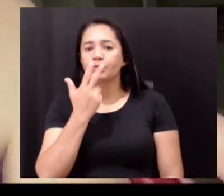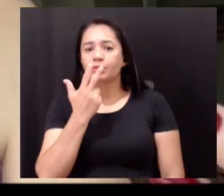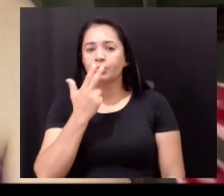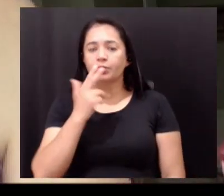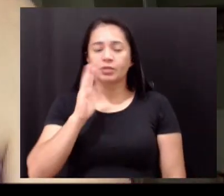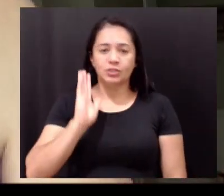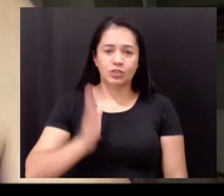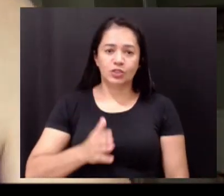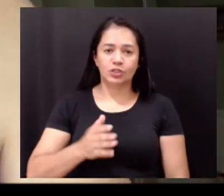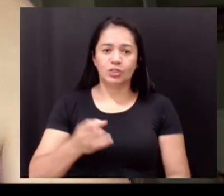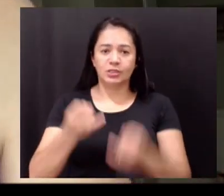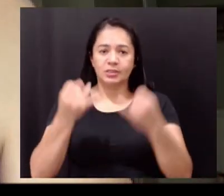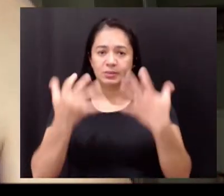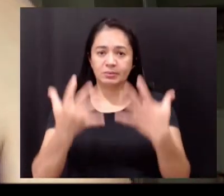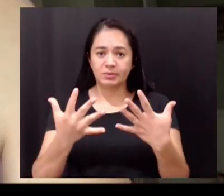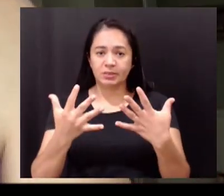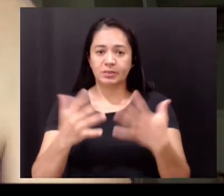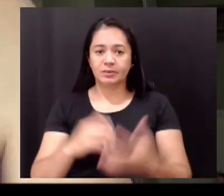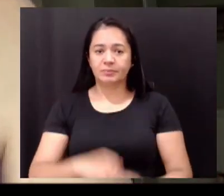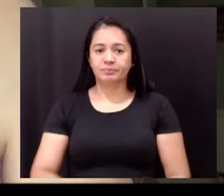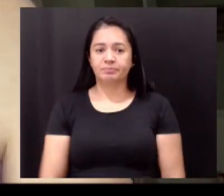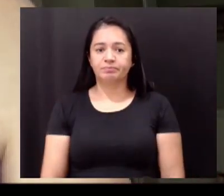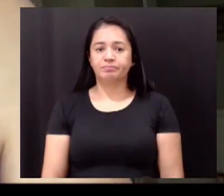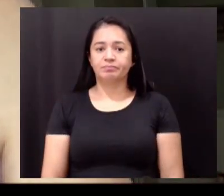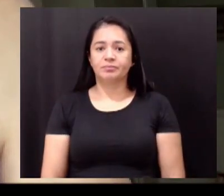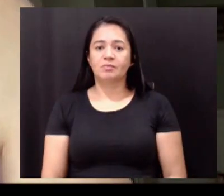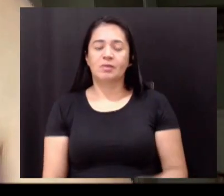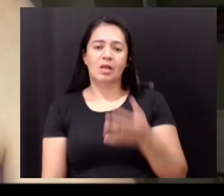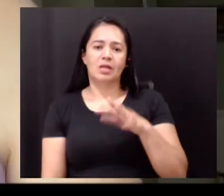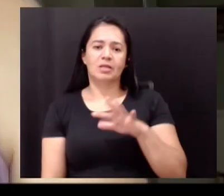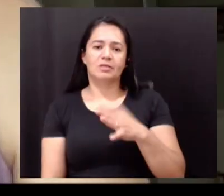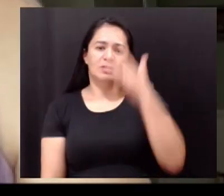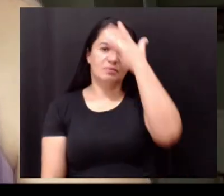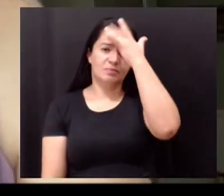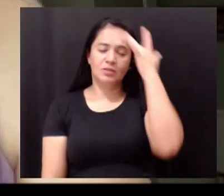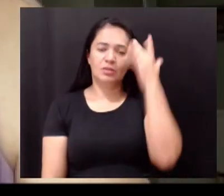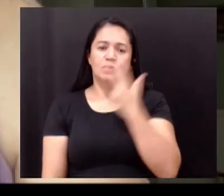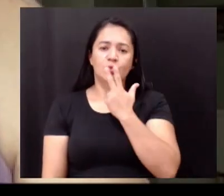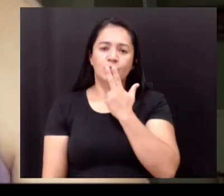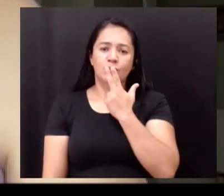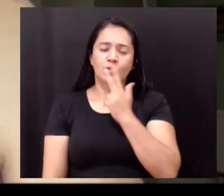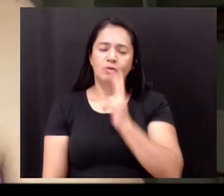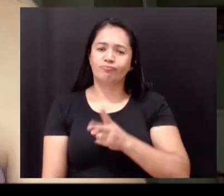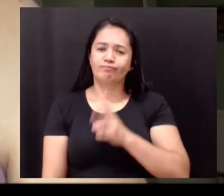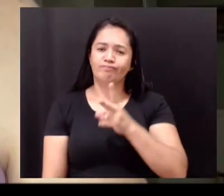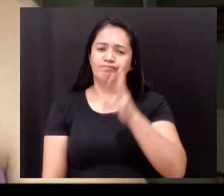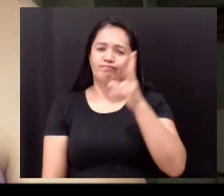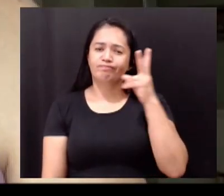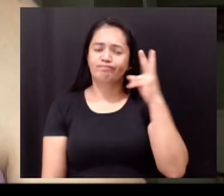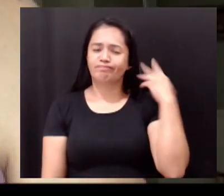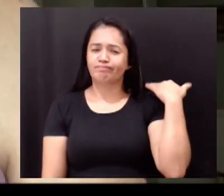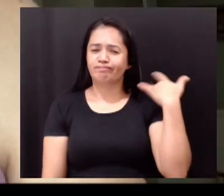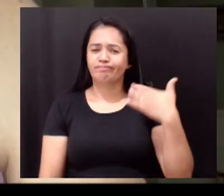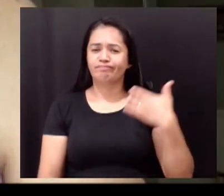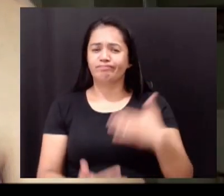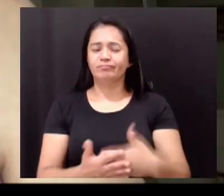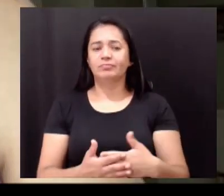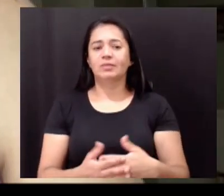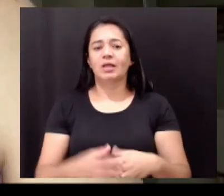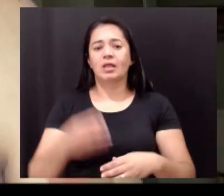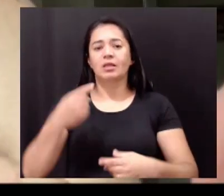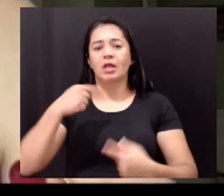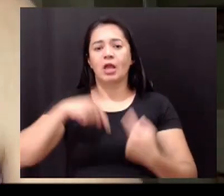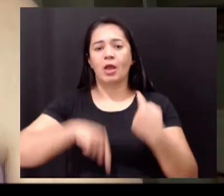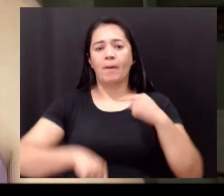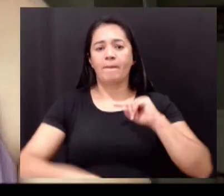Então, pessoas que fumam cronicamente há muito tempo, pessoas que apresentam baixa imunidade, então aqui